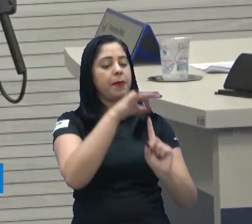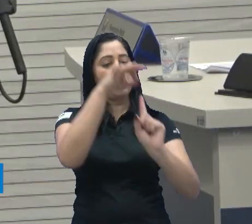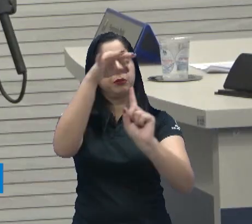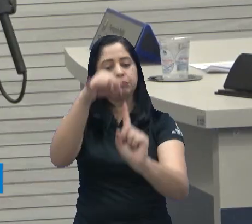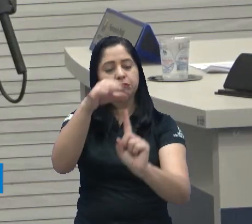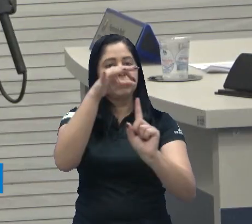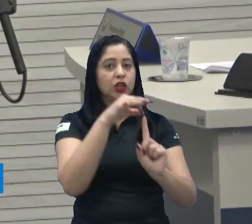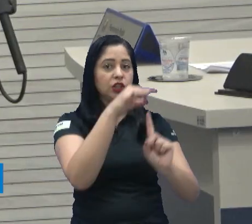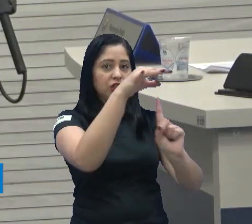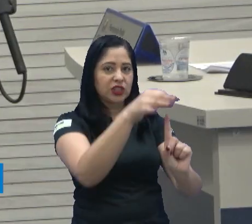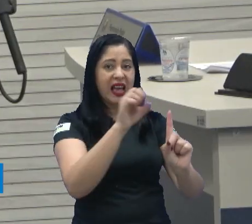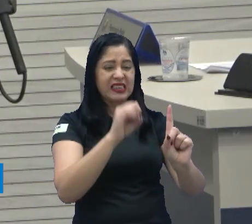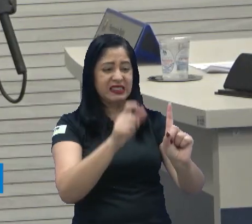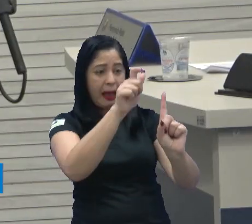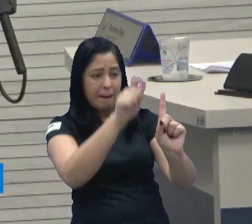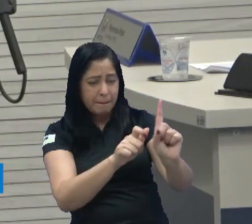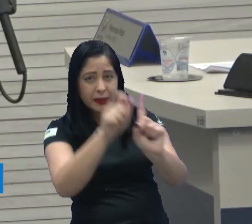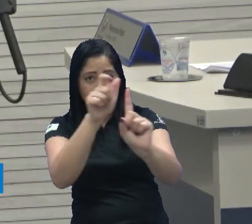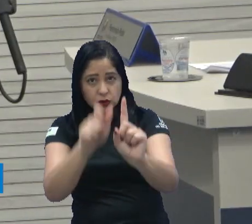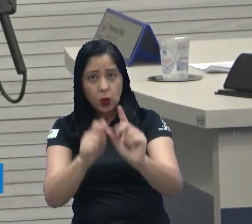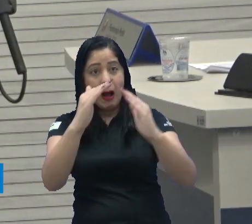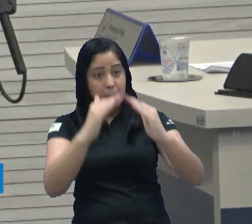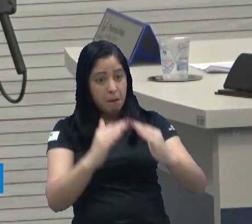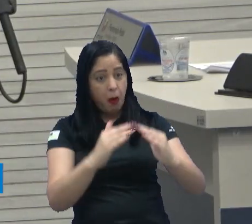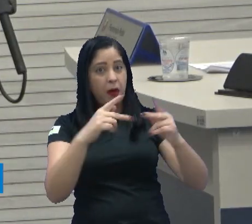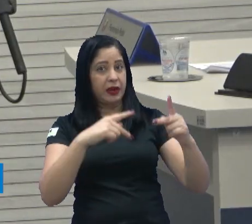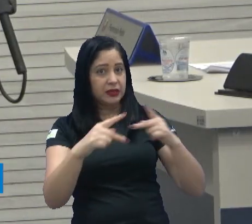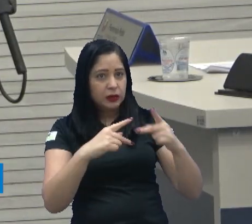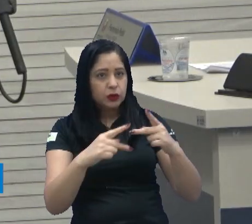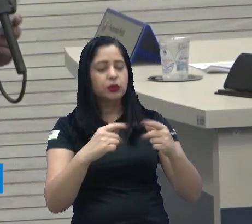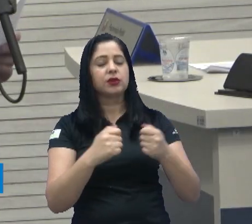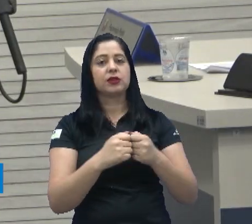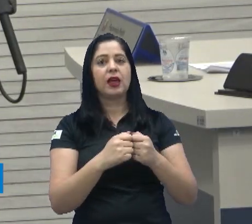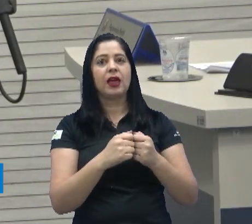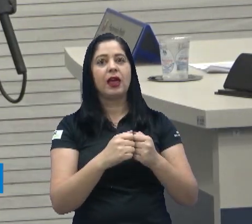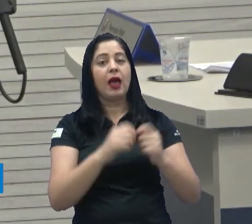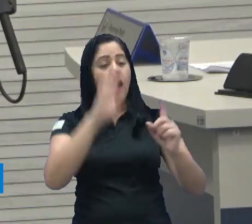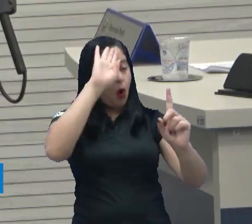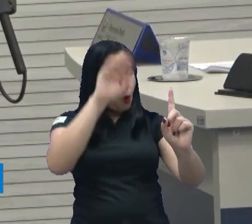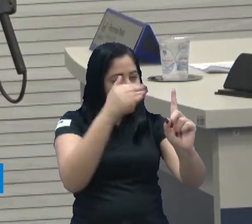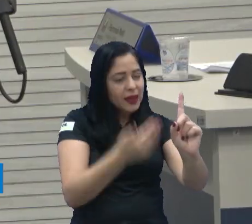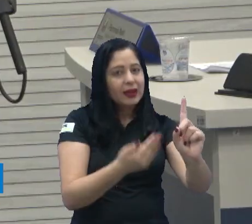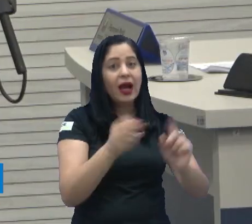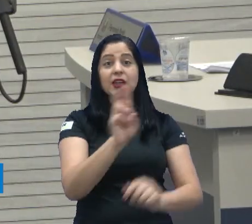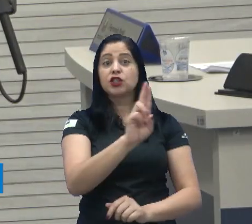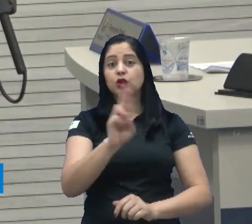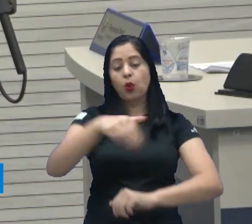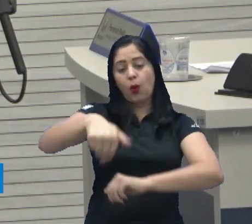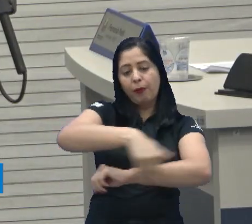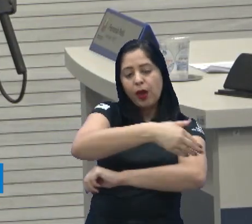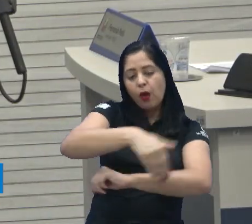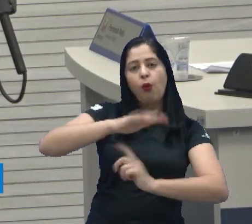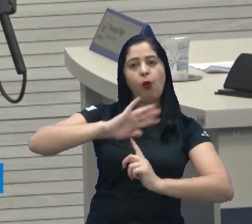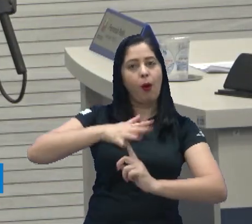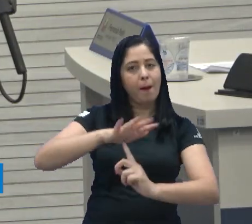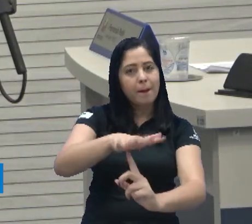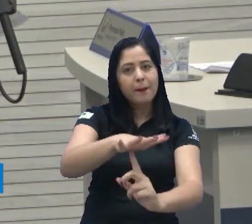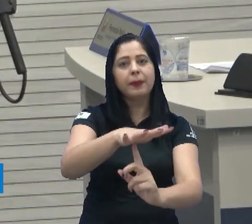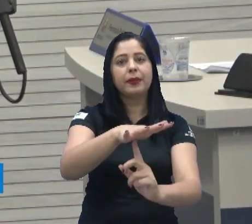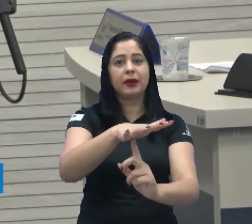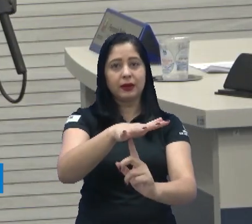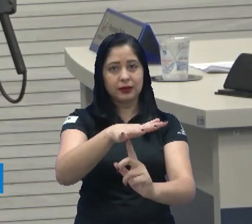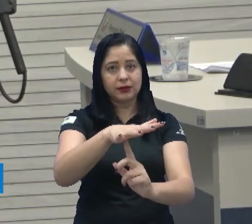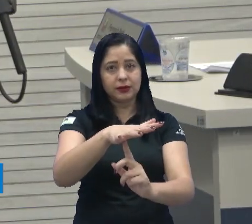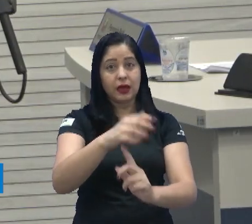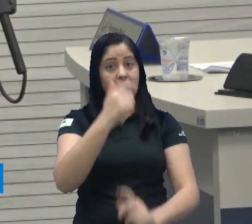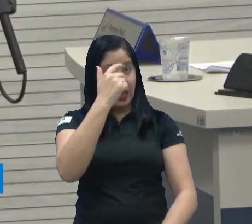que têm legado, que moram na cidade, em nomes de ruas, de vias, de praças, de centros esportivos. E esse